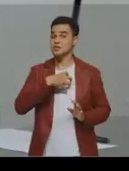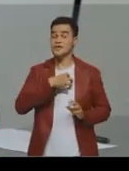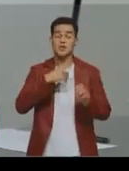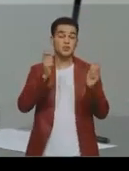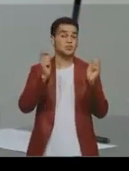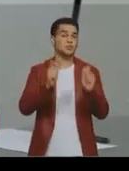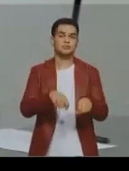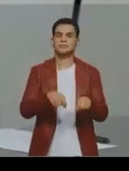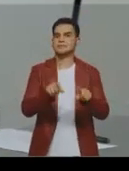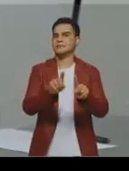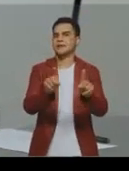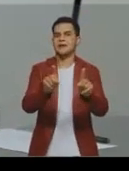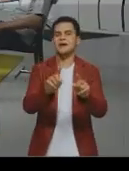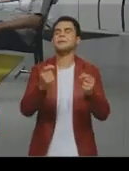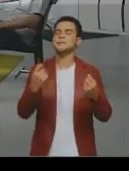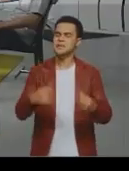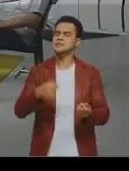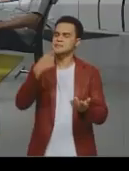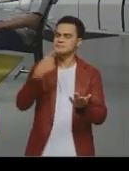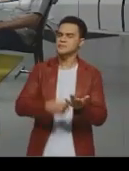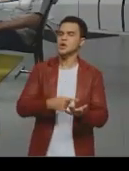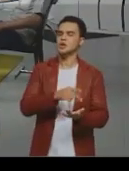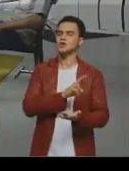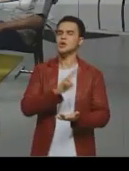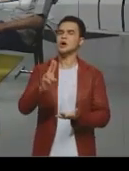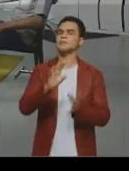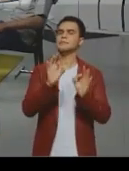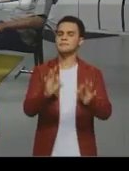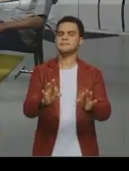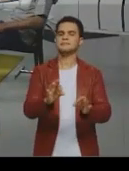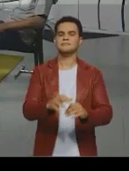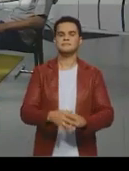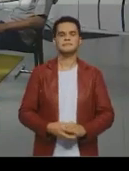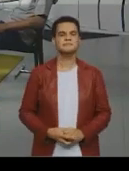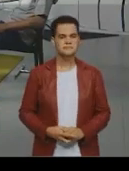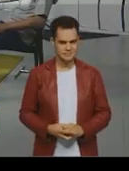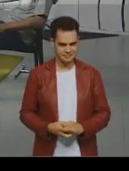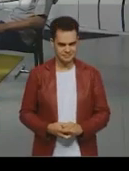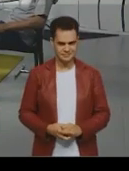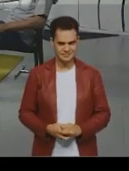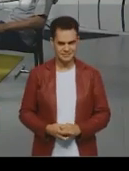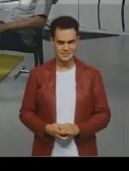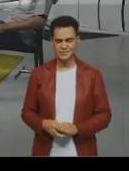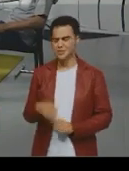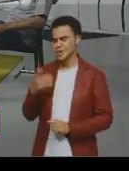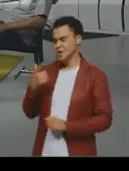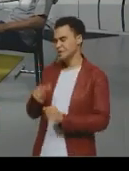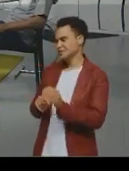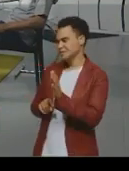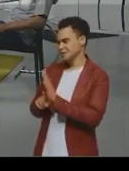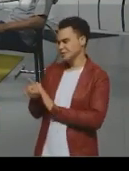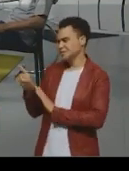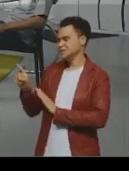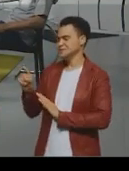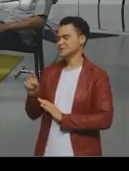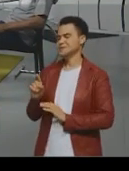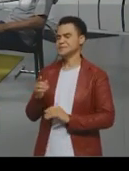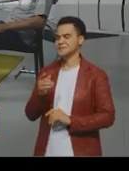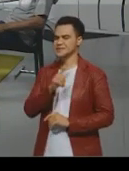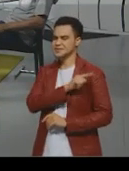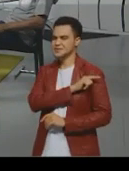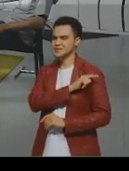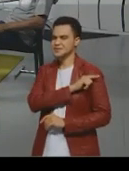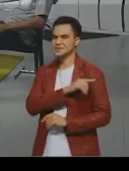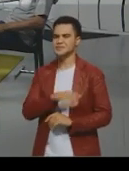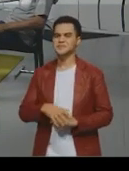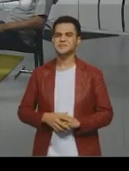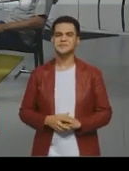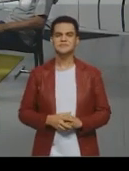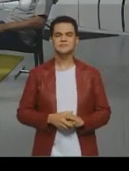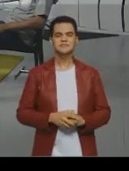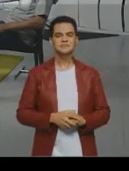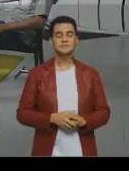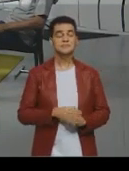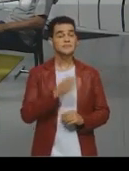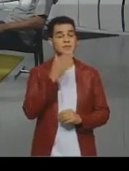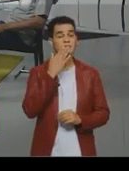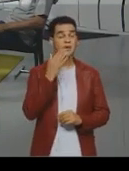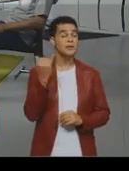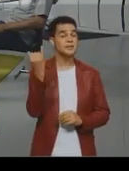forma. Com certeza. Nossa próxima dúvida também é para você, professor Bruno. É uma dúvida de 7º ano. Qual a importância